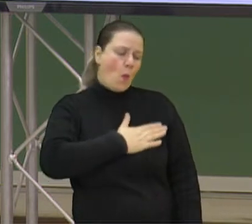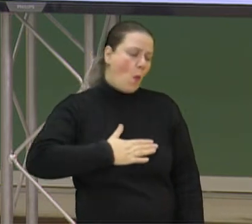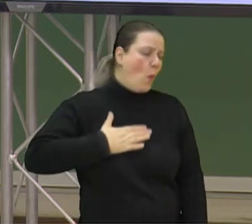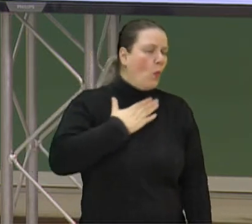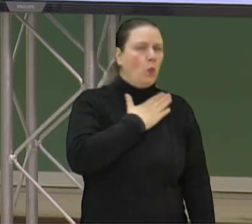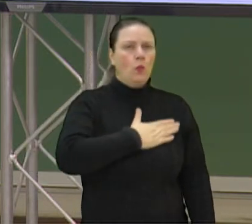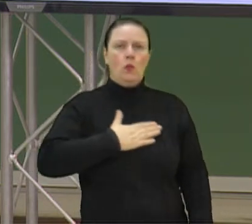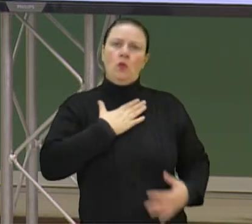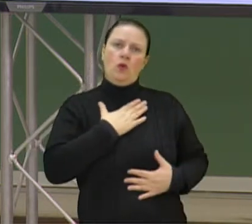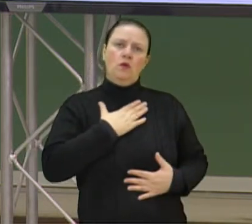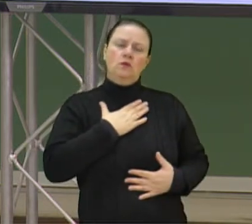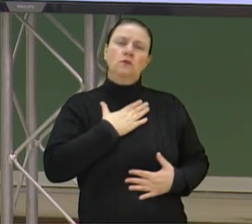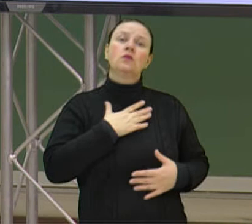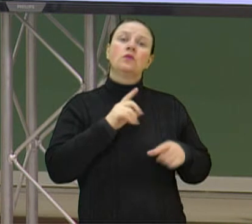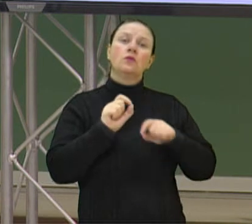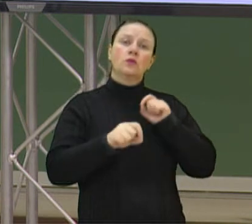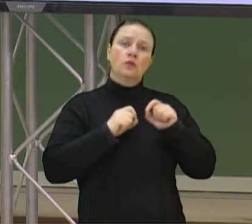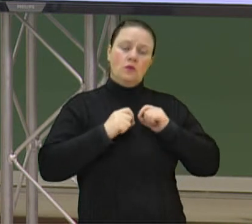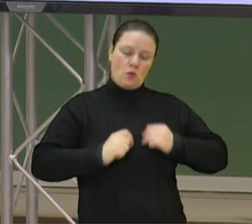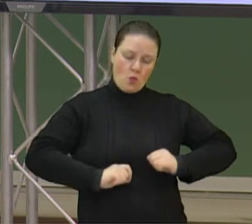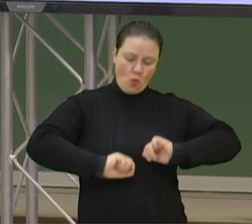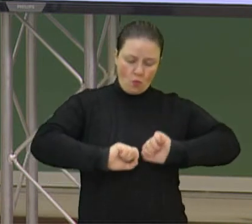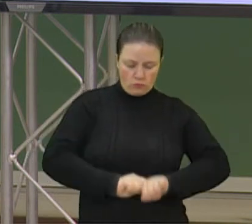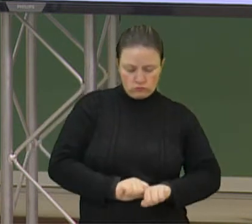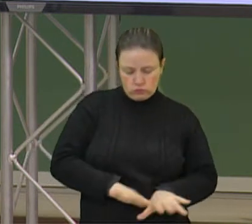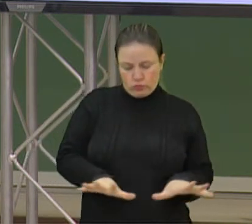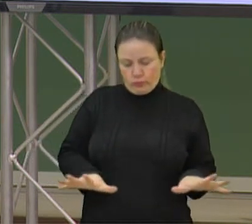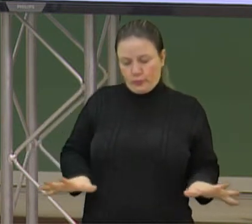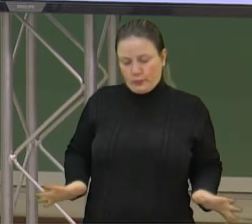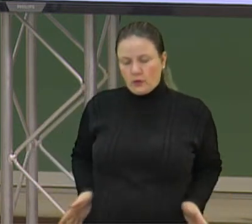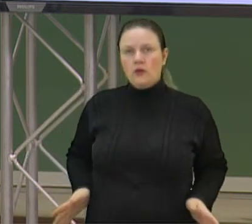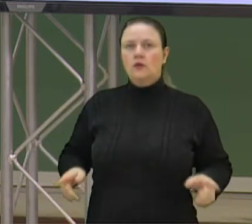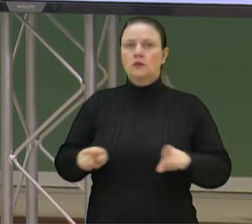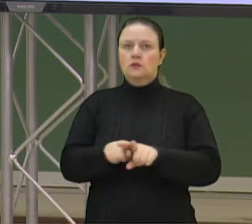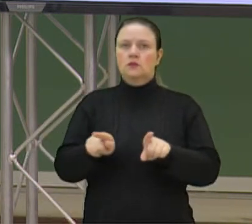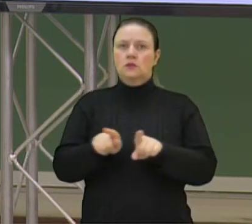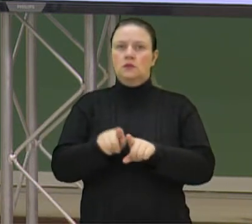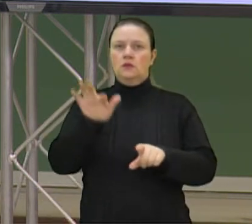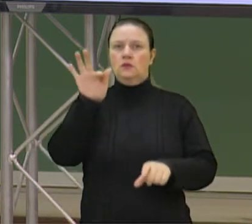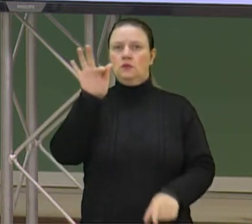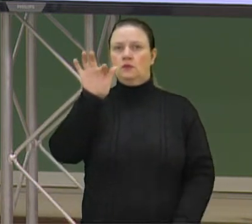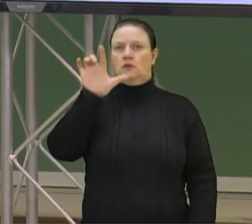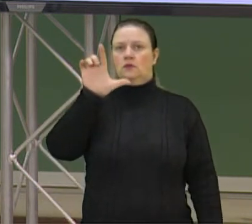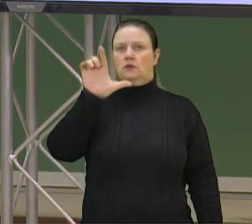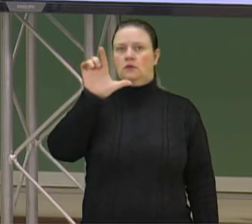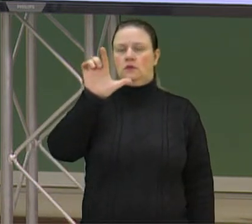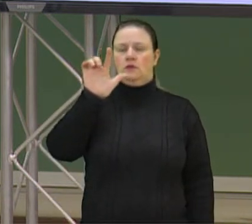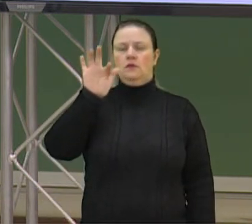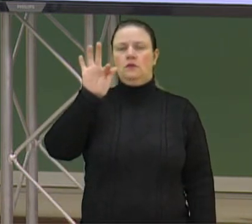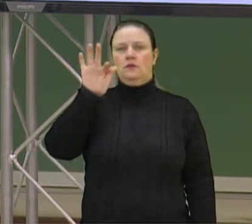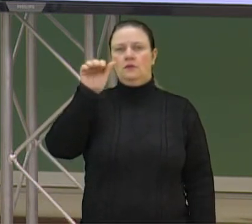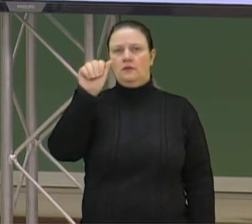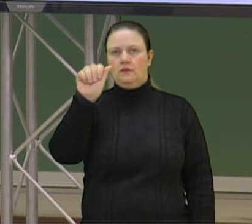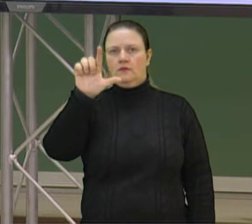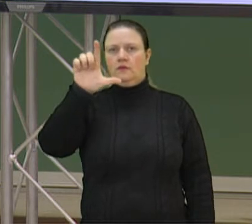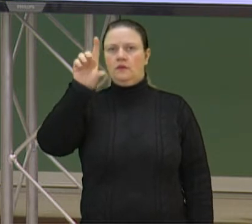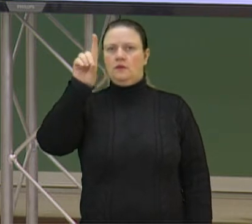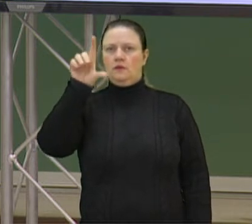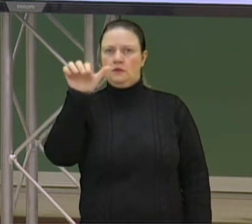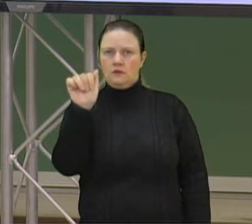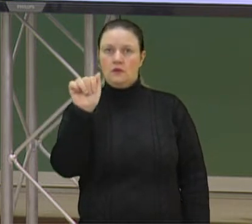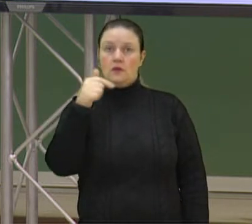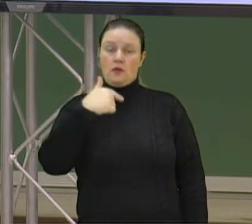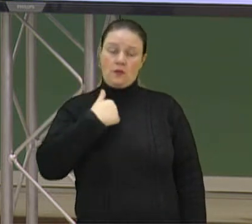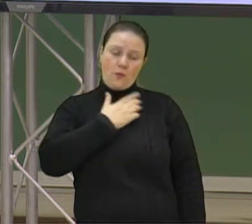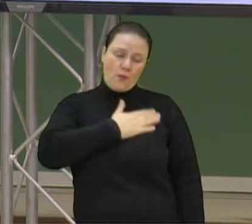me encanta, me agrada a saia rodada. Falda no singular, né? Então, me encanta